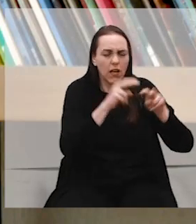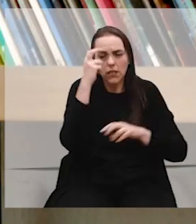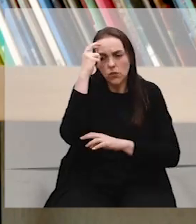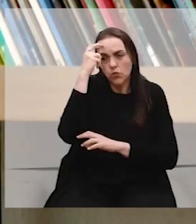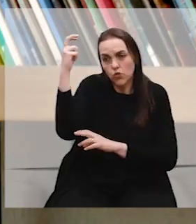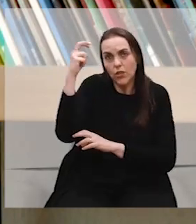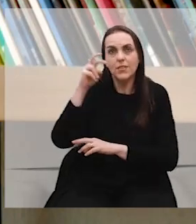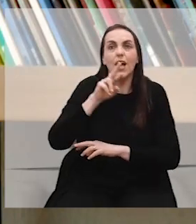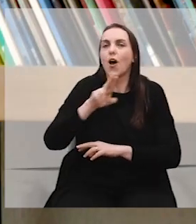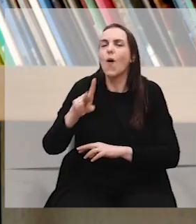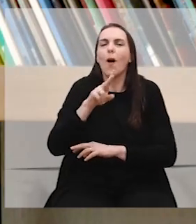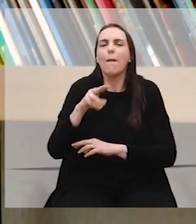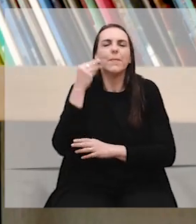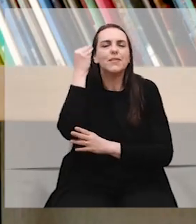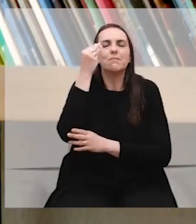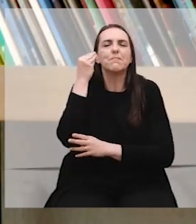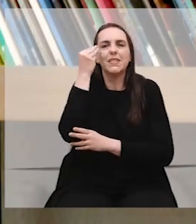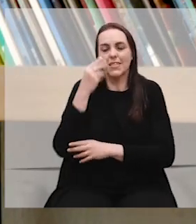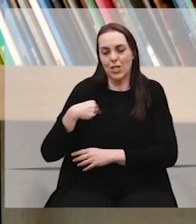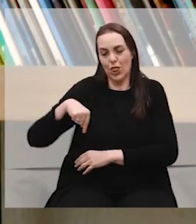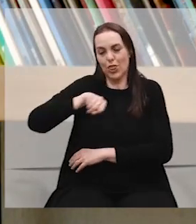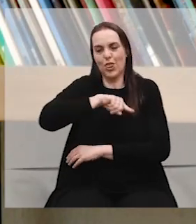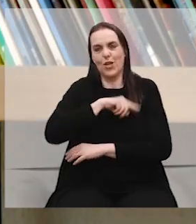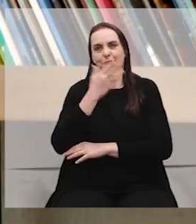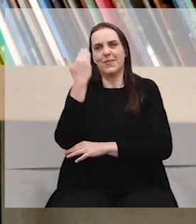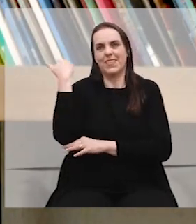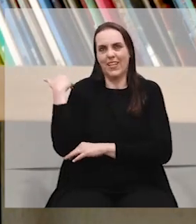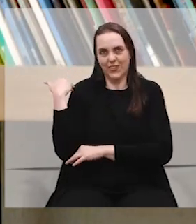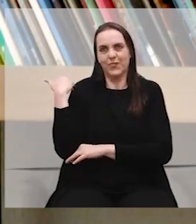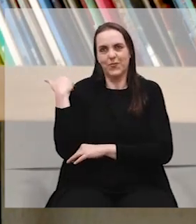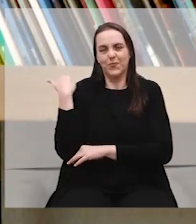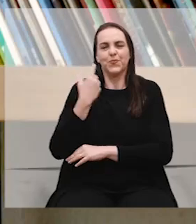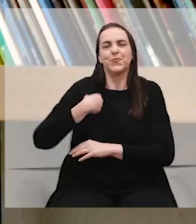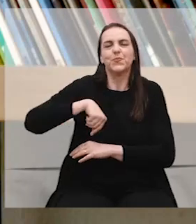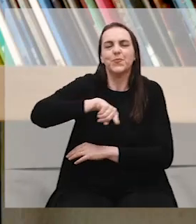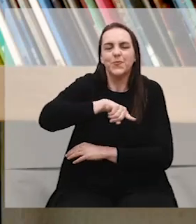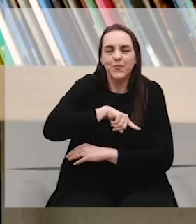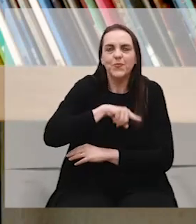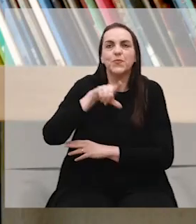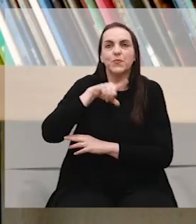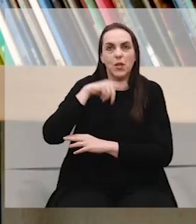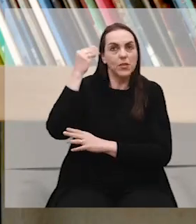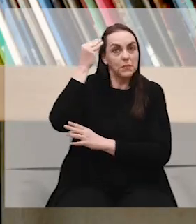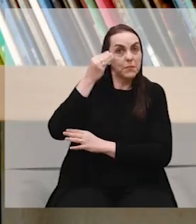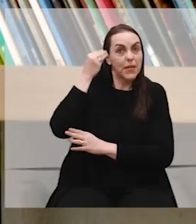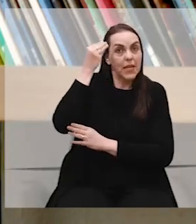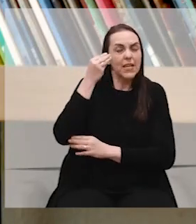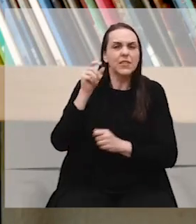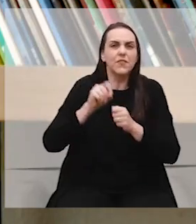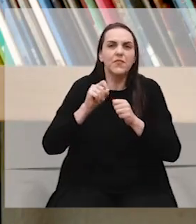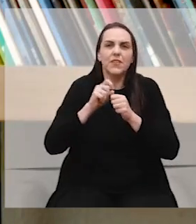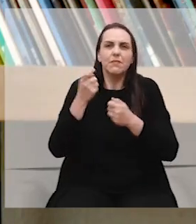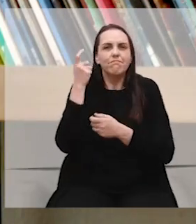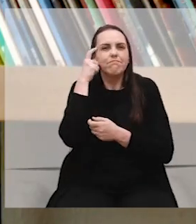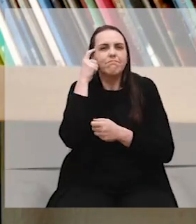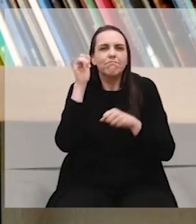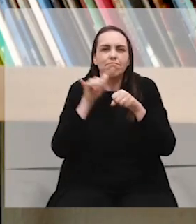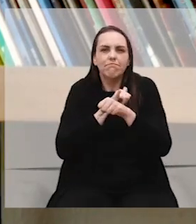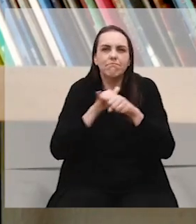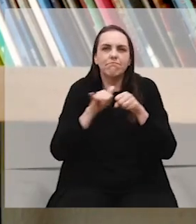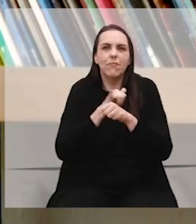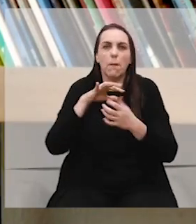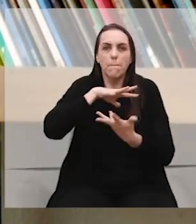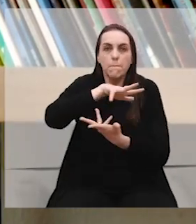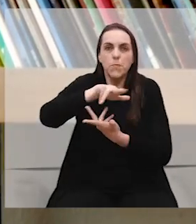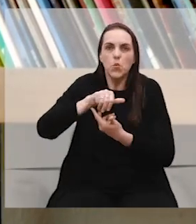inteligência, que não foi a mesma experiência que tivemos. E nós tivemos uma experiência que nos fez pensar o mundo